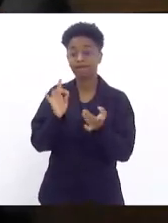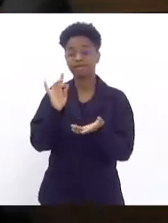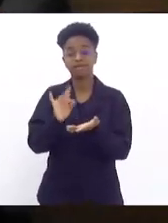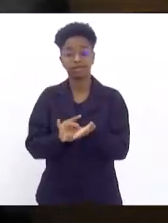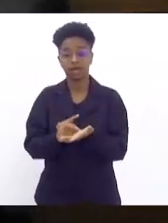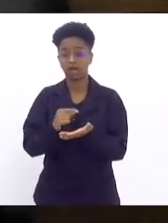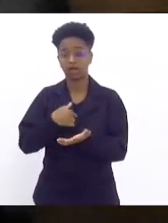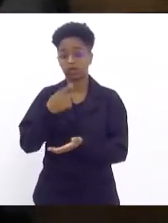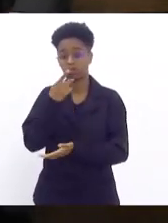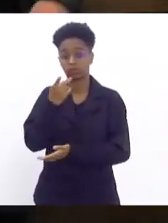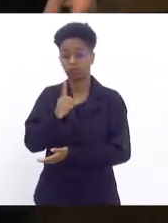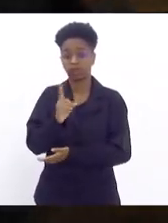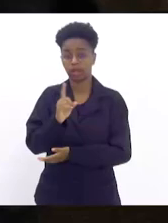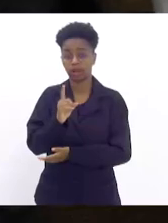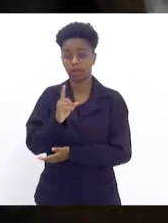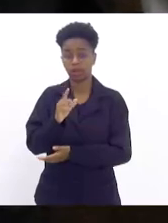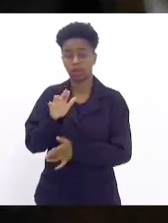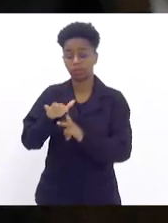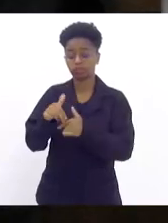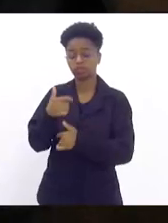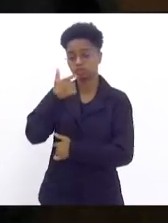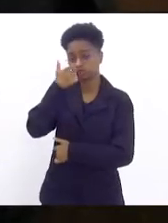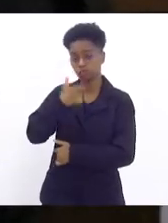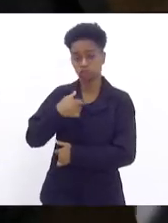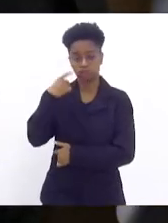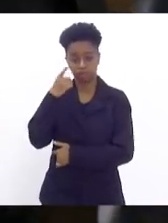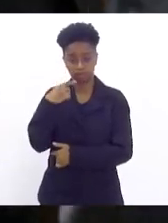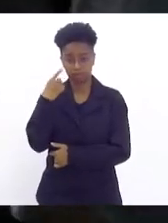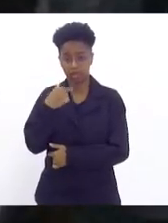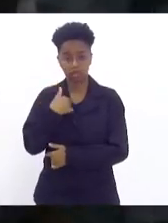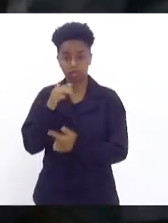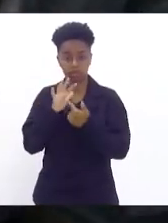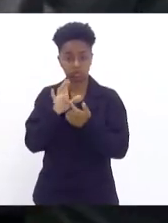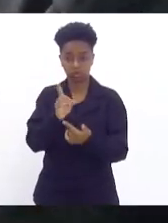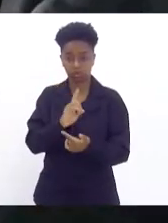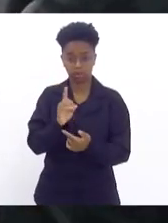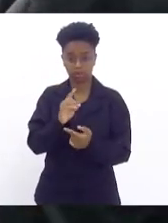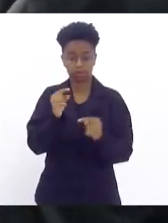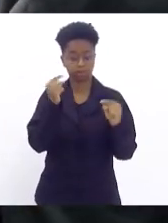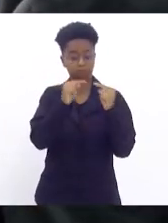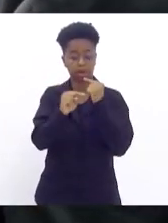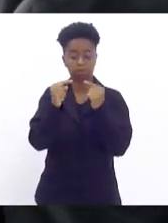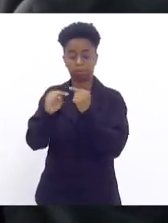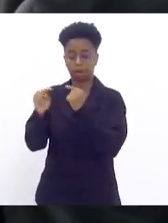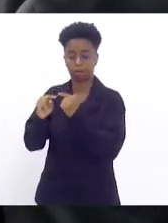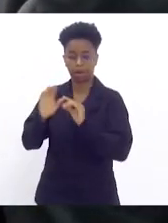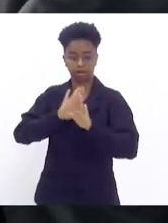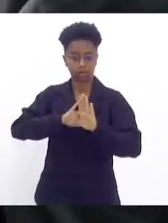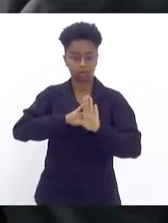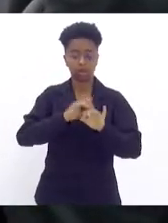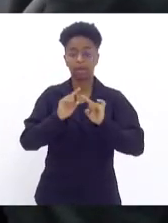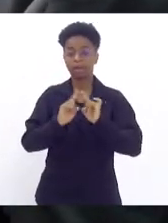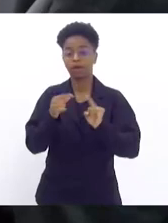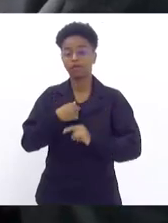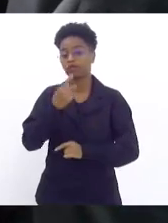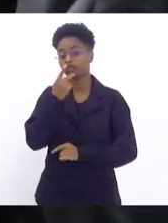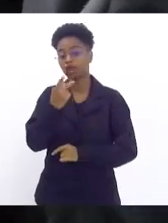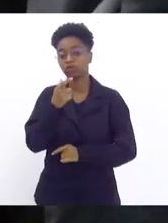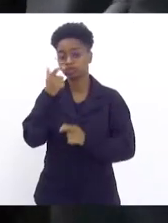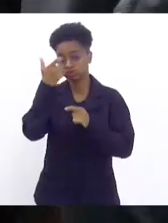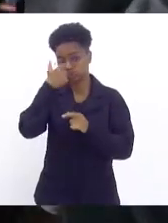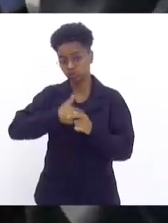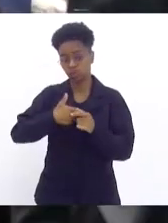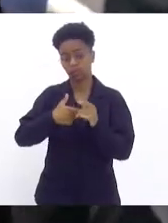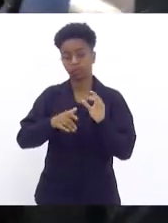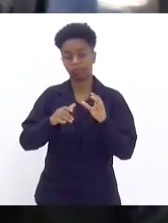tô falando em nome do meu mandato não tô trazendo a baila nenhum aspecto de dicotomias ideológicas mas estou falando como presidente da Comissão